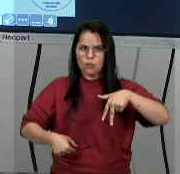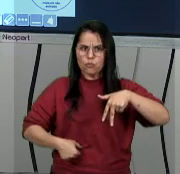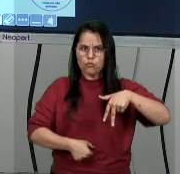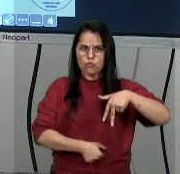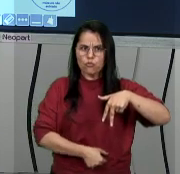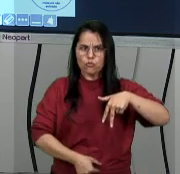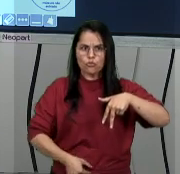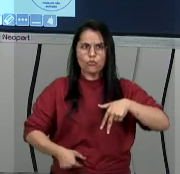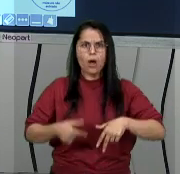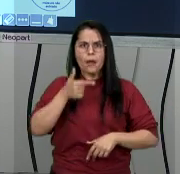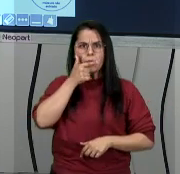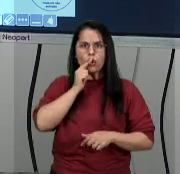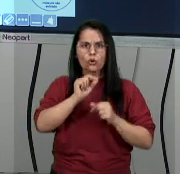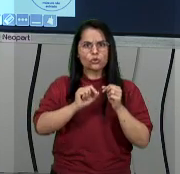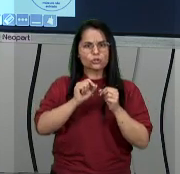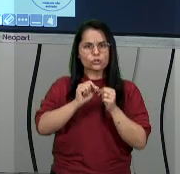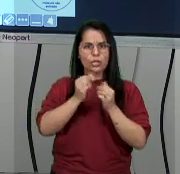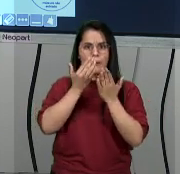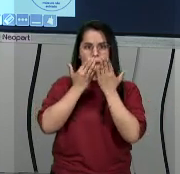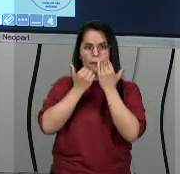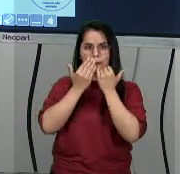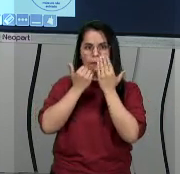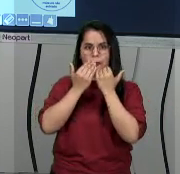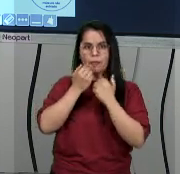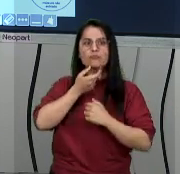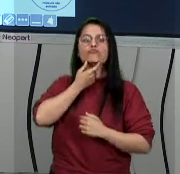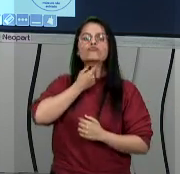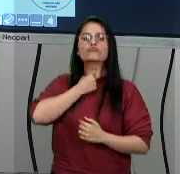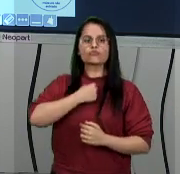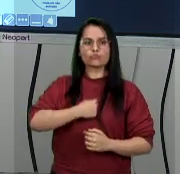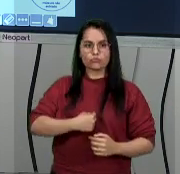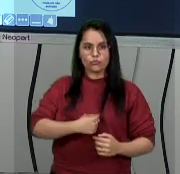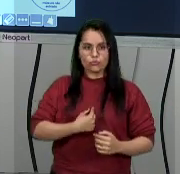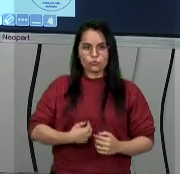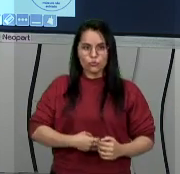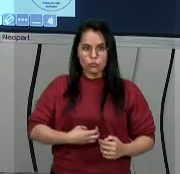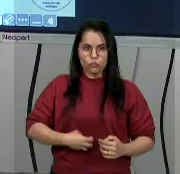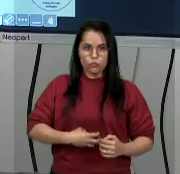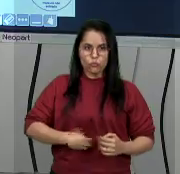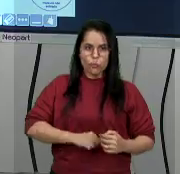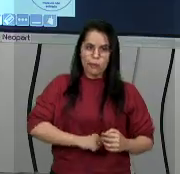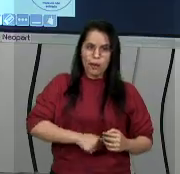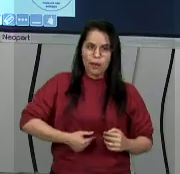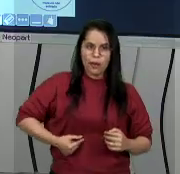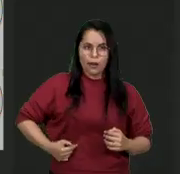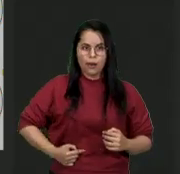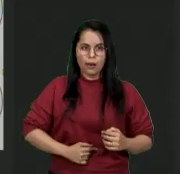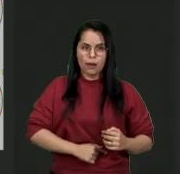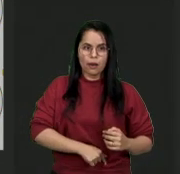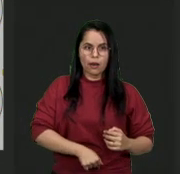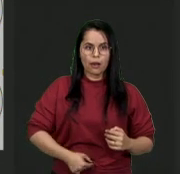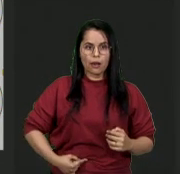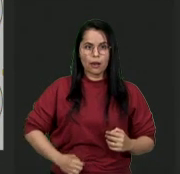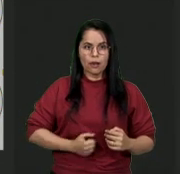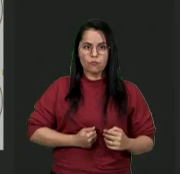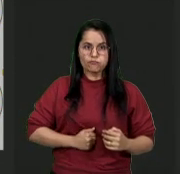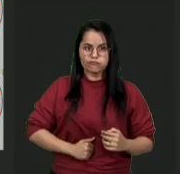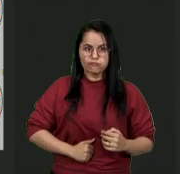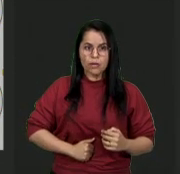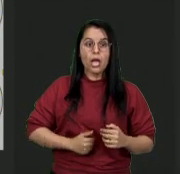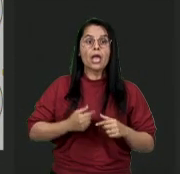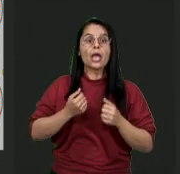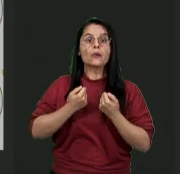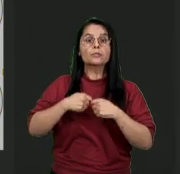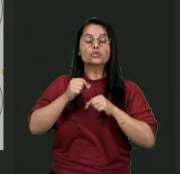o alimento, o bolo alimentar, ele percorra o intestino delgado e o grosso e ele saia aqui nas fezes, é preciso